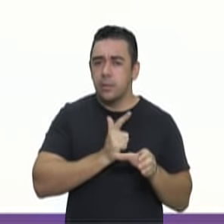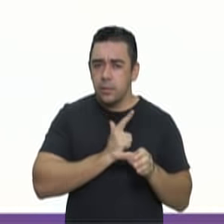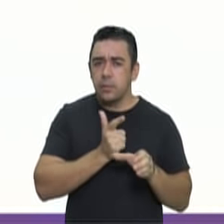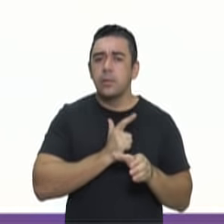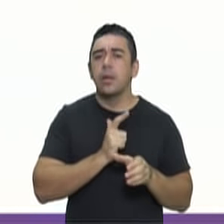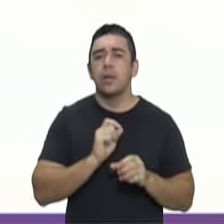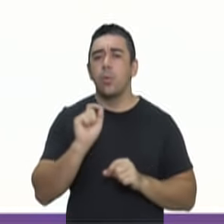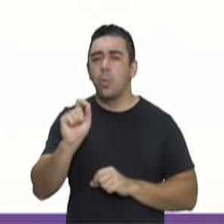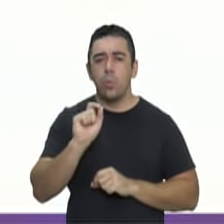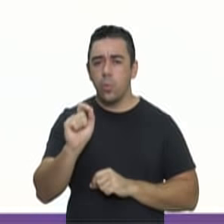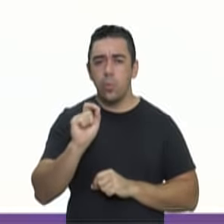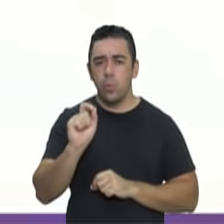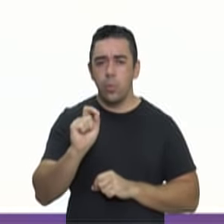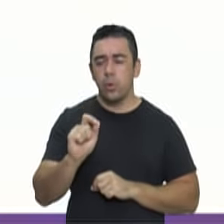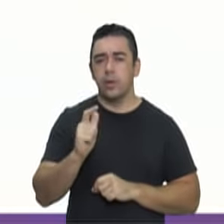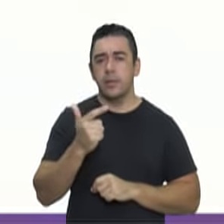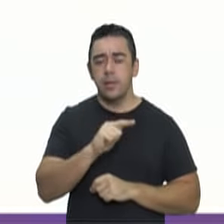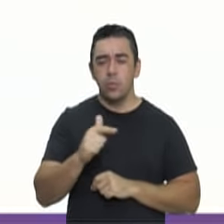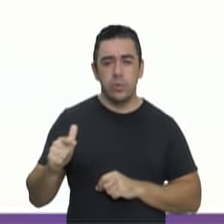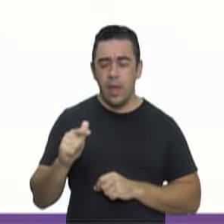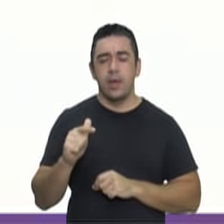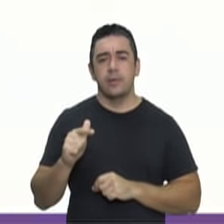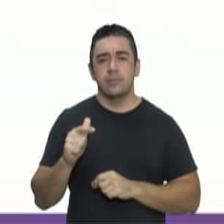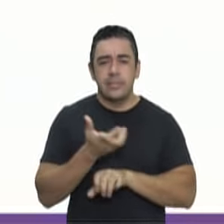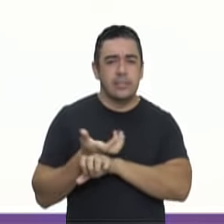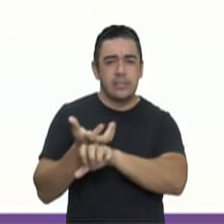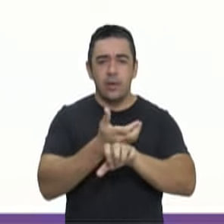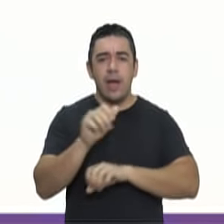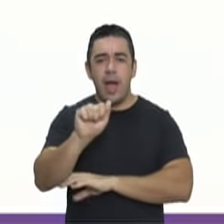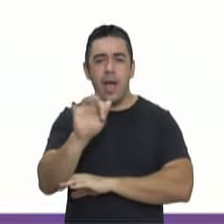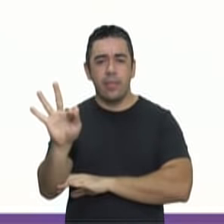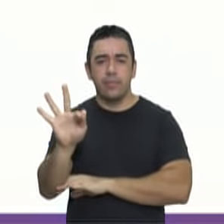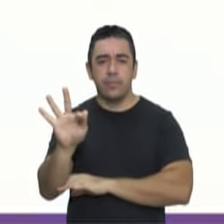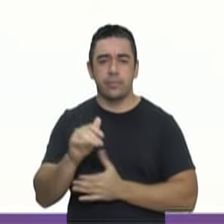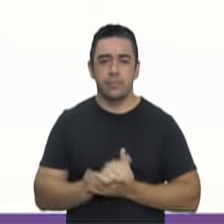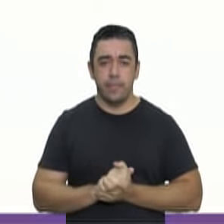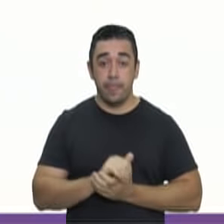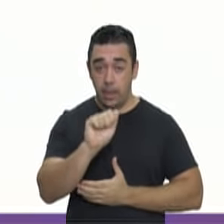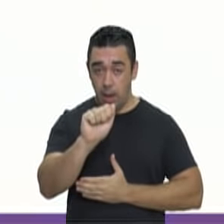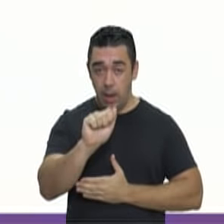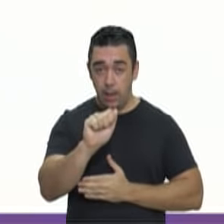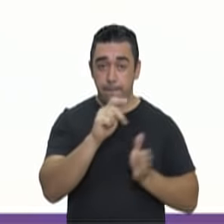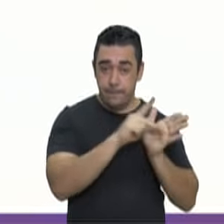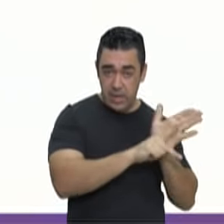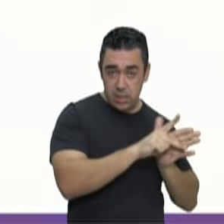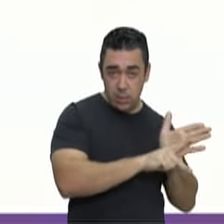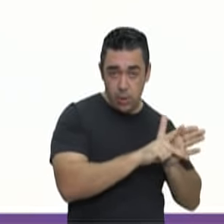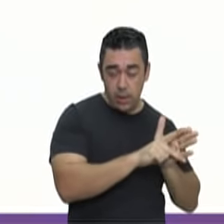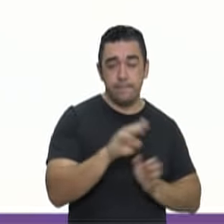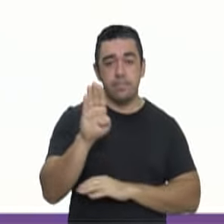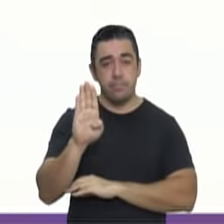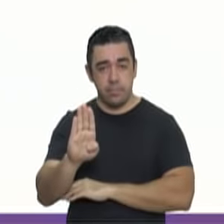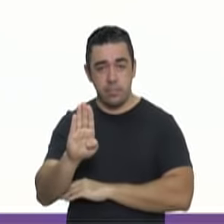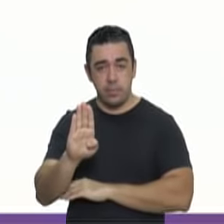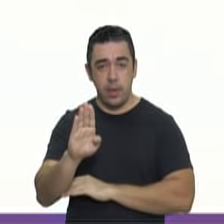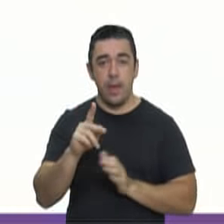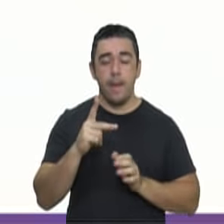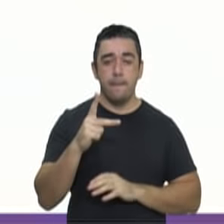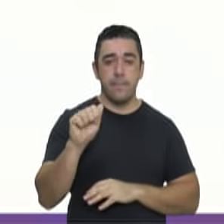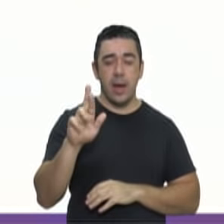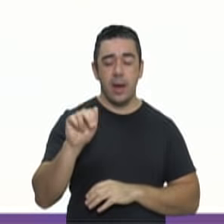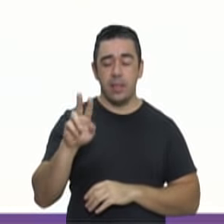possui o clima tropical sem estação seca do tipo AF? Letra A, Paranaguá. Letra B,